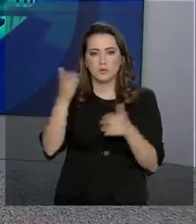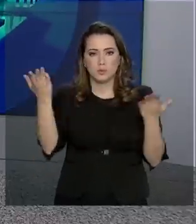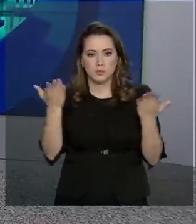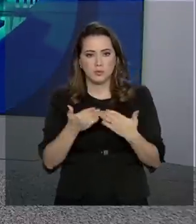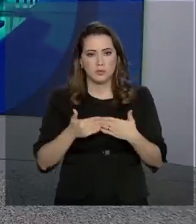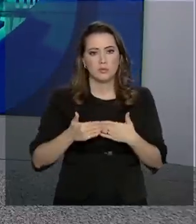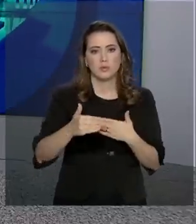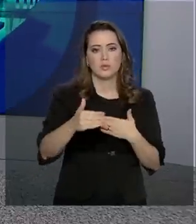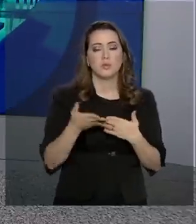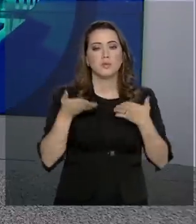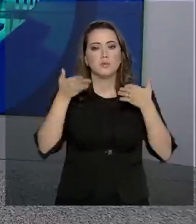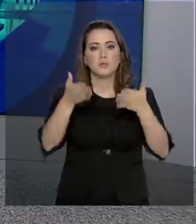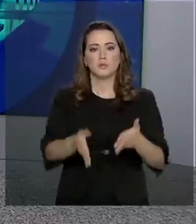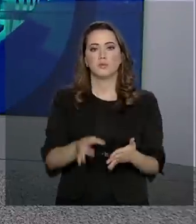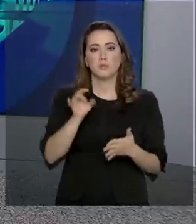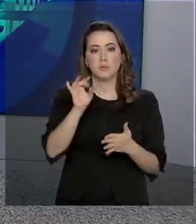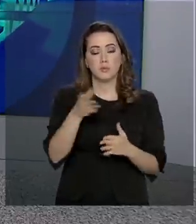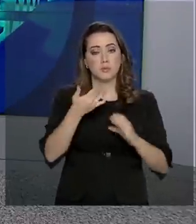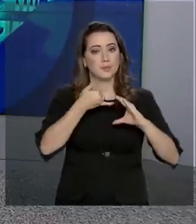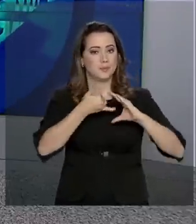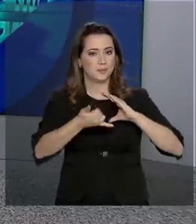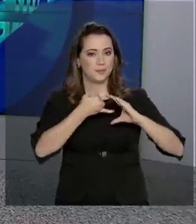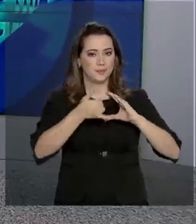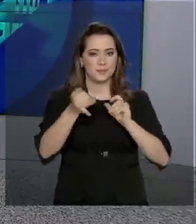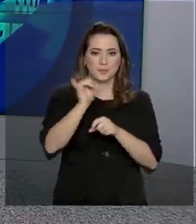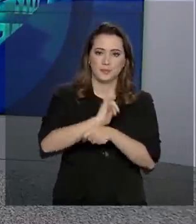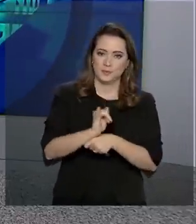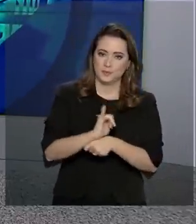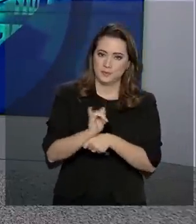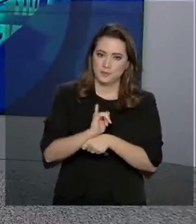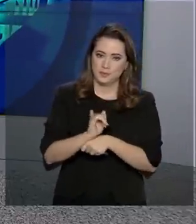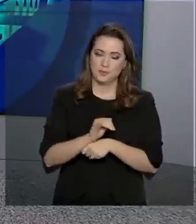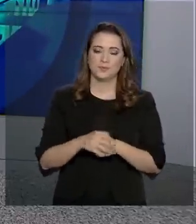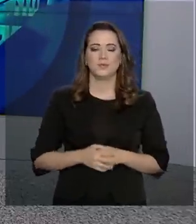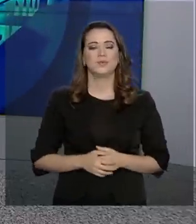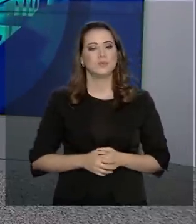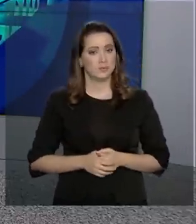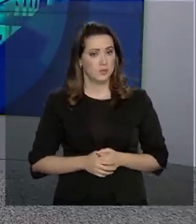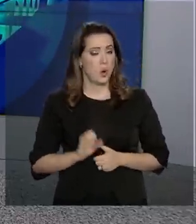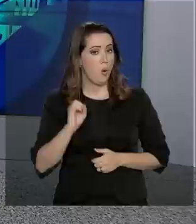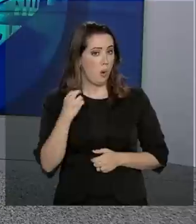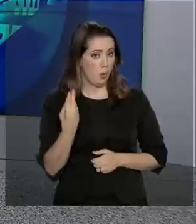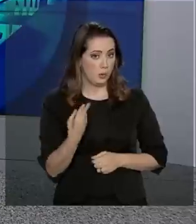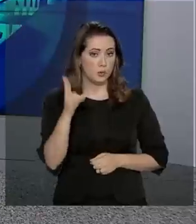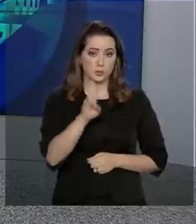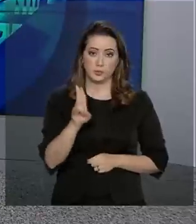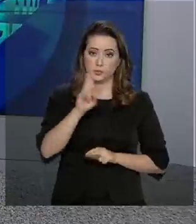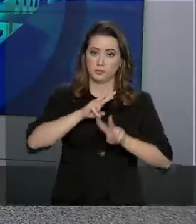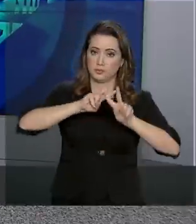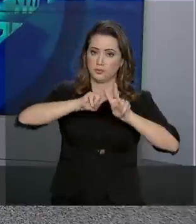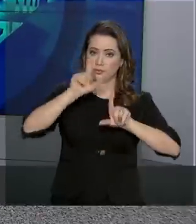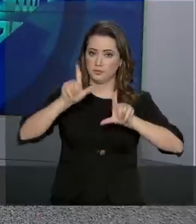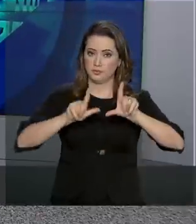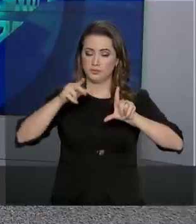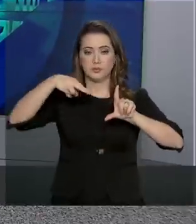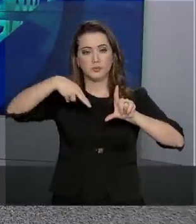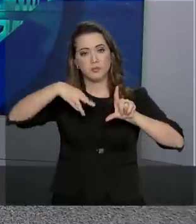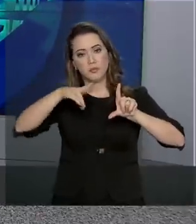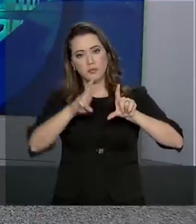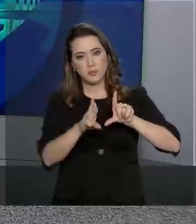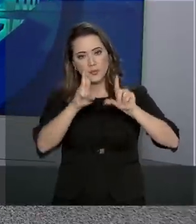você acompanha agora. E para participar, basta acessar o Bate-Papo ao vivo no YouTube. Ou usar a hashtag